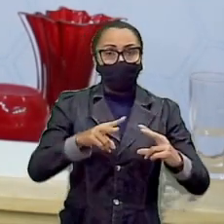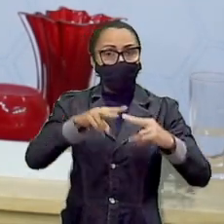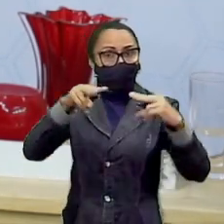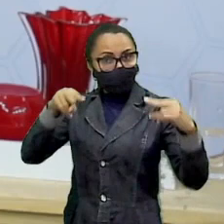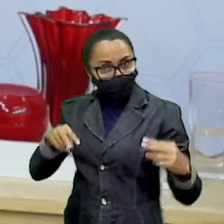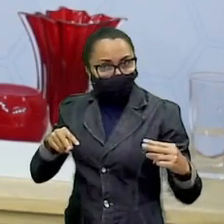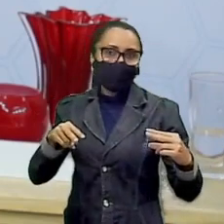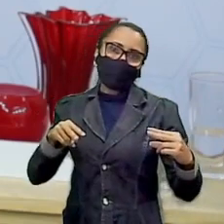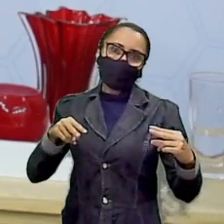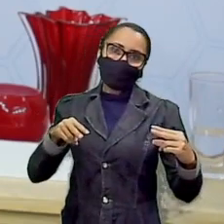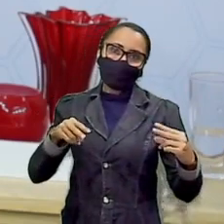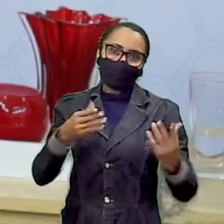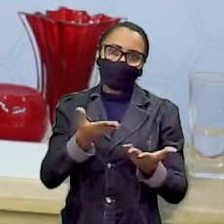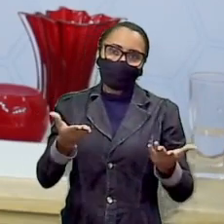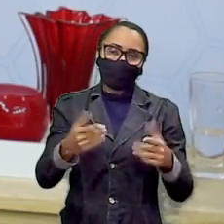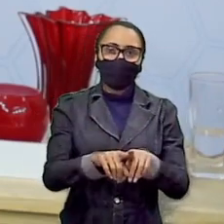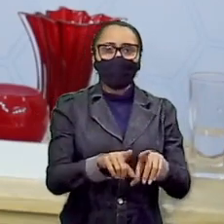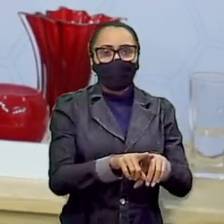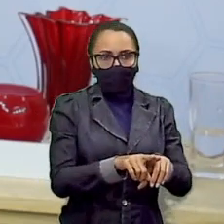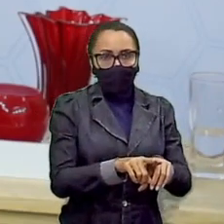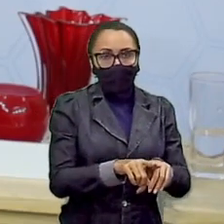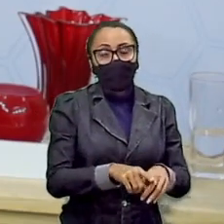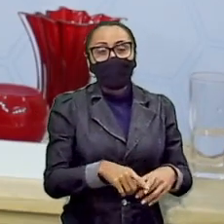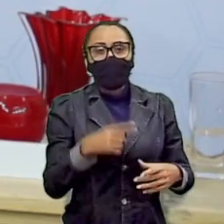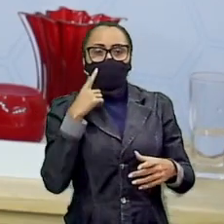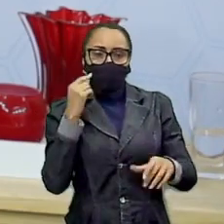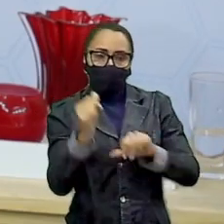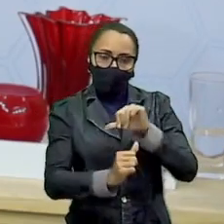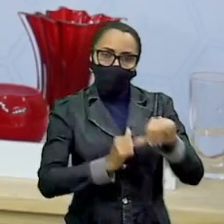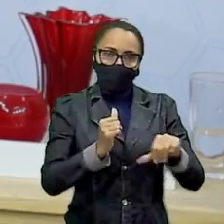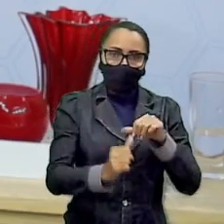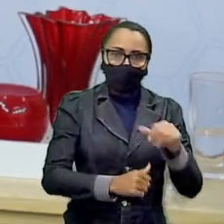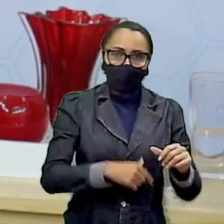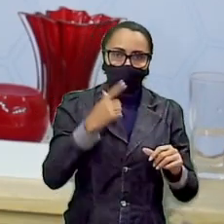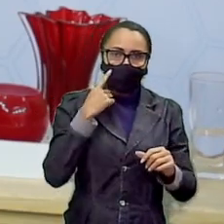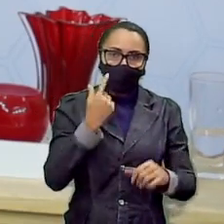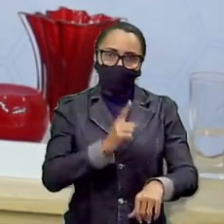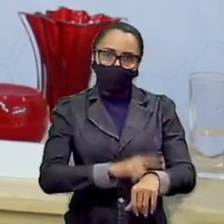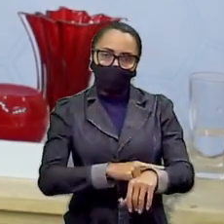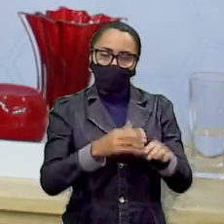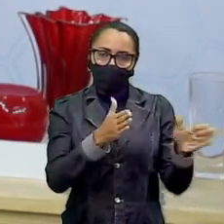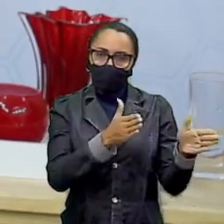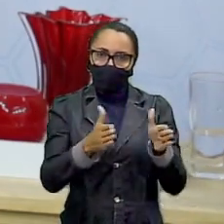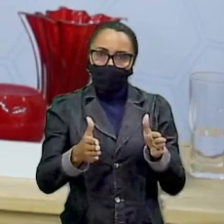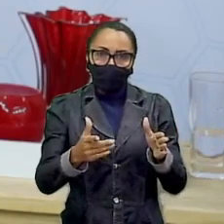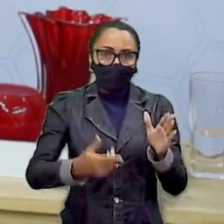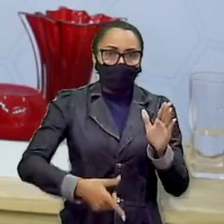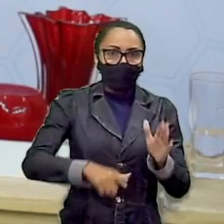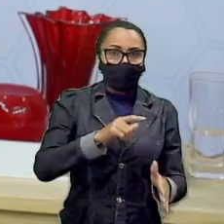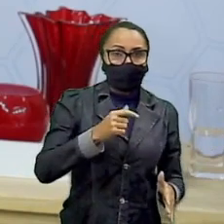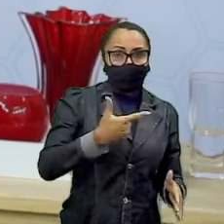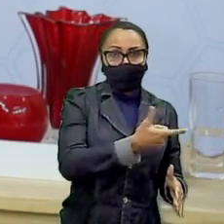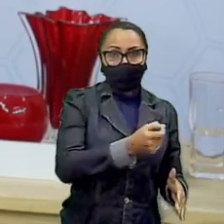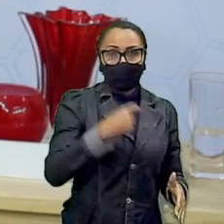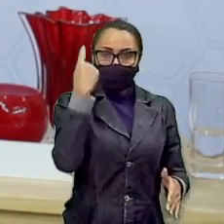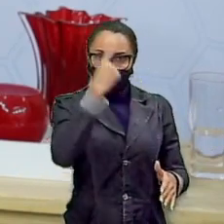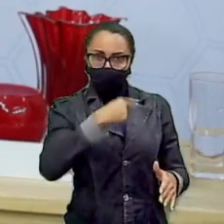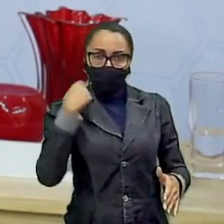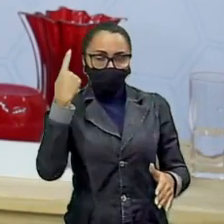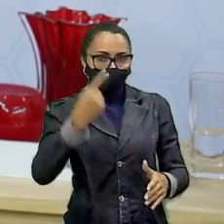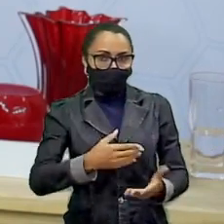modo à distância, e também modificou, né, aquela carga horária, que antes era 20 horas, né,